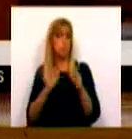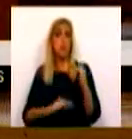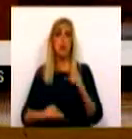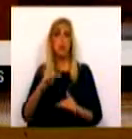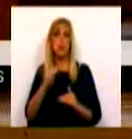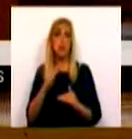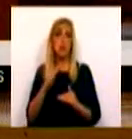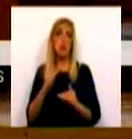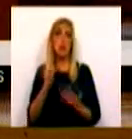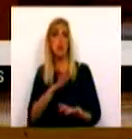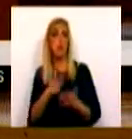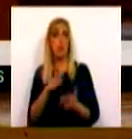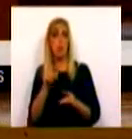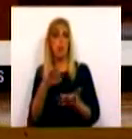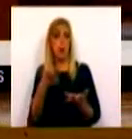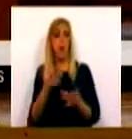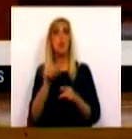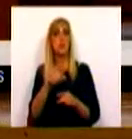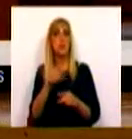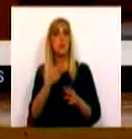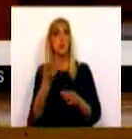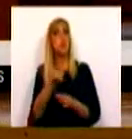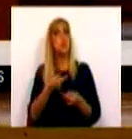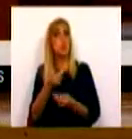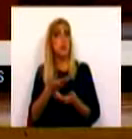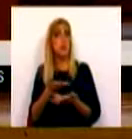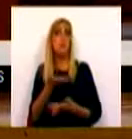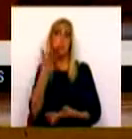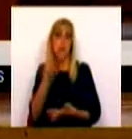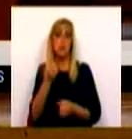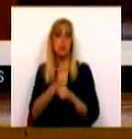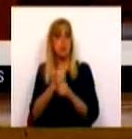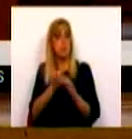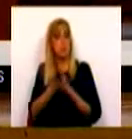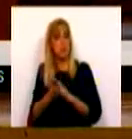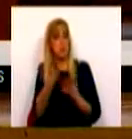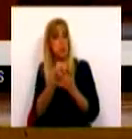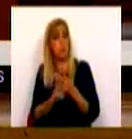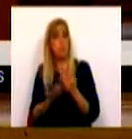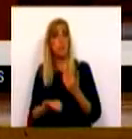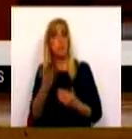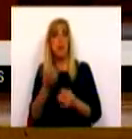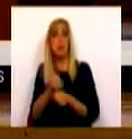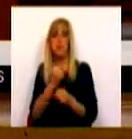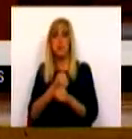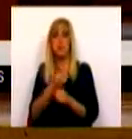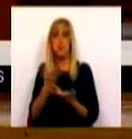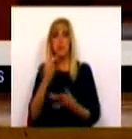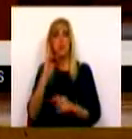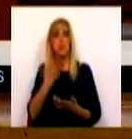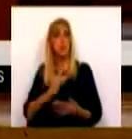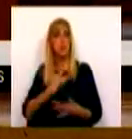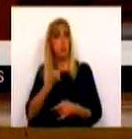moderada. Porque haverá mais economia, mais emprego e mais poupança no serviço da dívida, teremos,